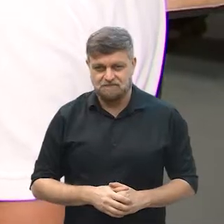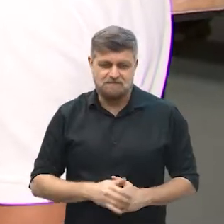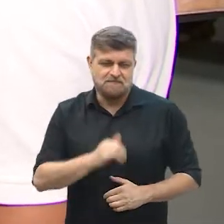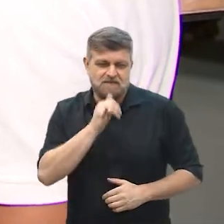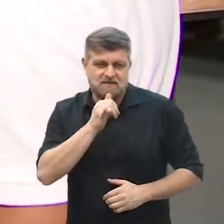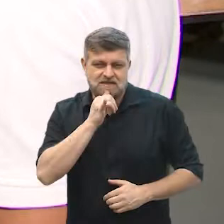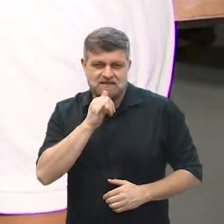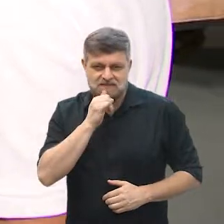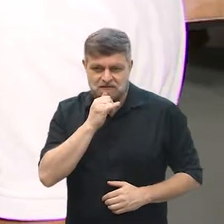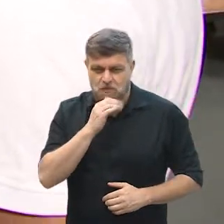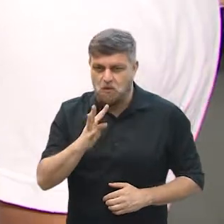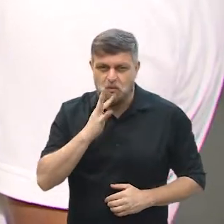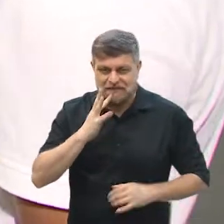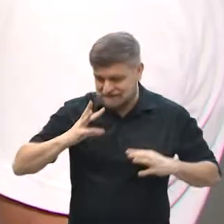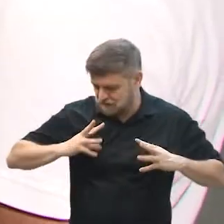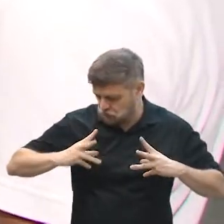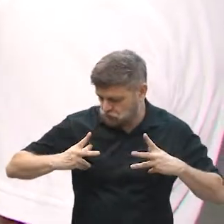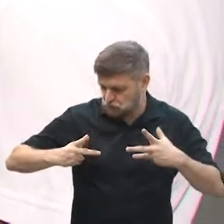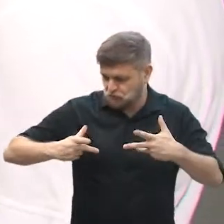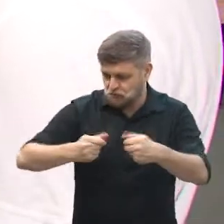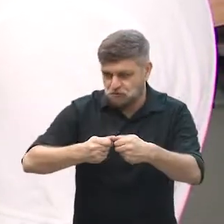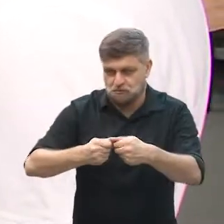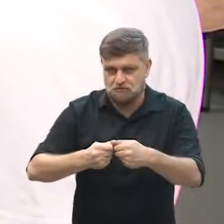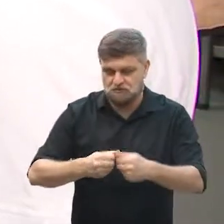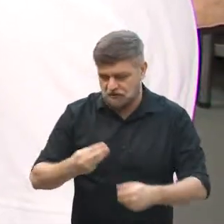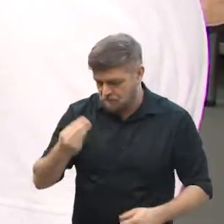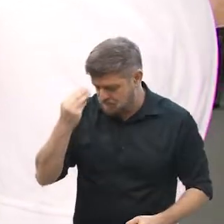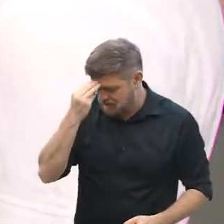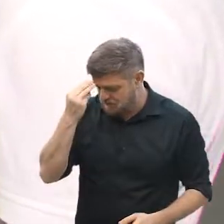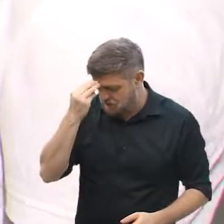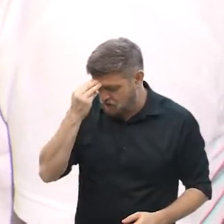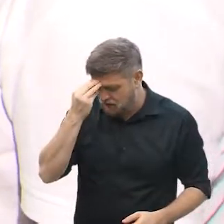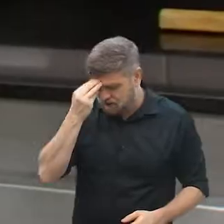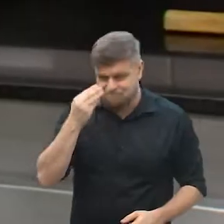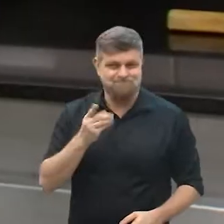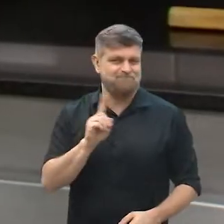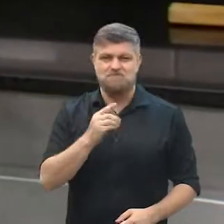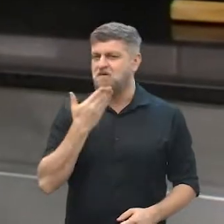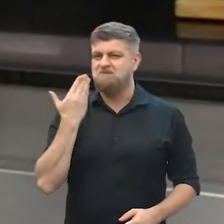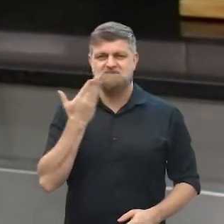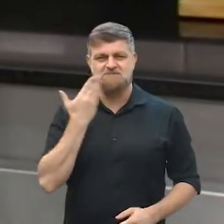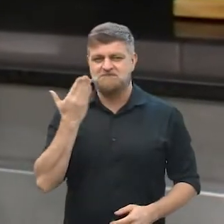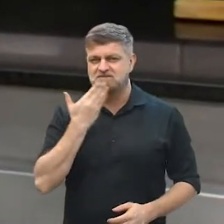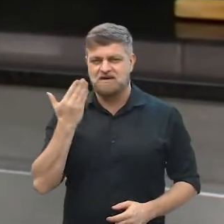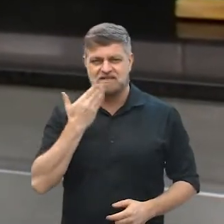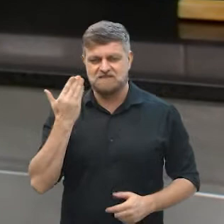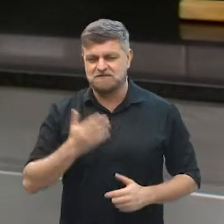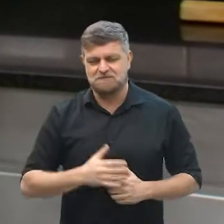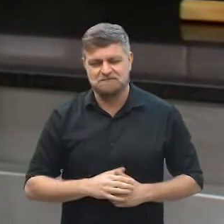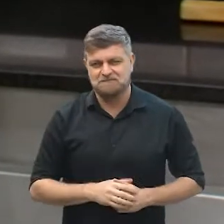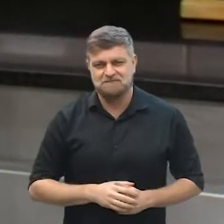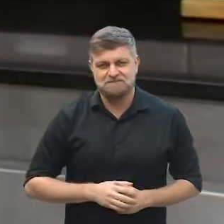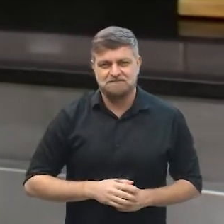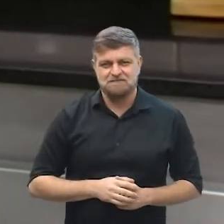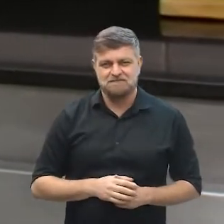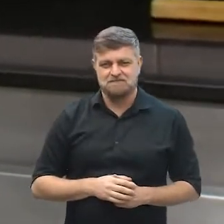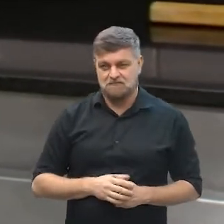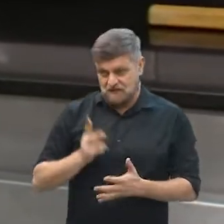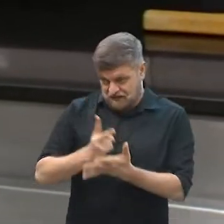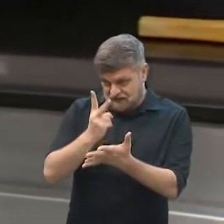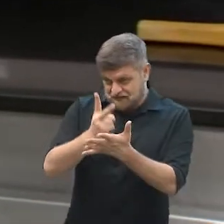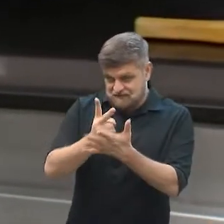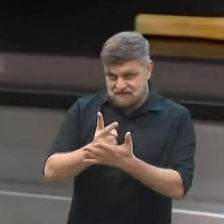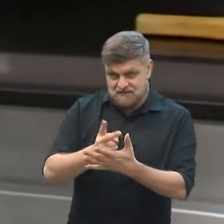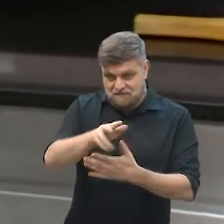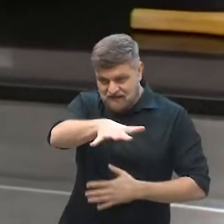Você chegar assim, dominar coisa assim, assim, só na cabeça não é fácil. Chegar e dominar só na cabeça não é fácil, cara. Você sempre gostou